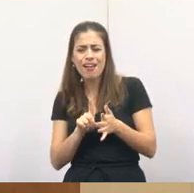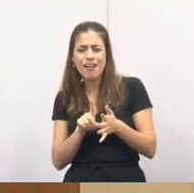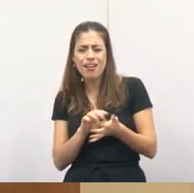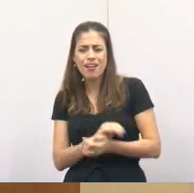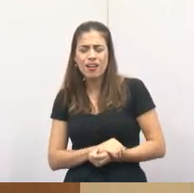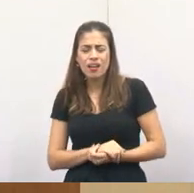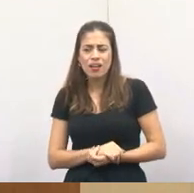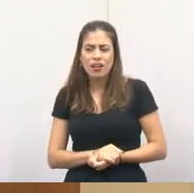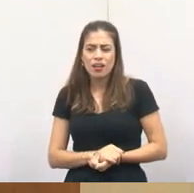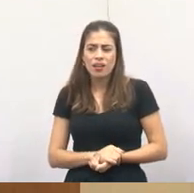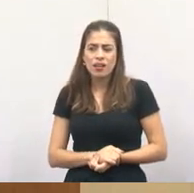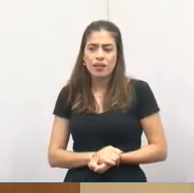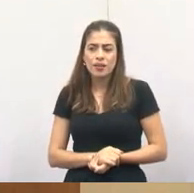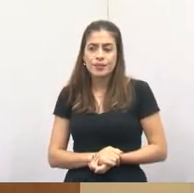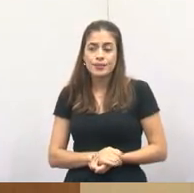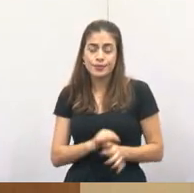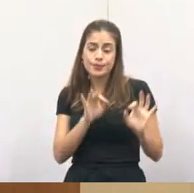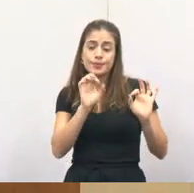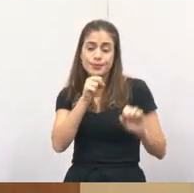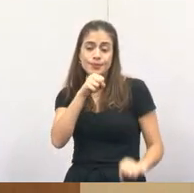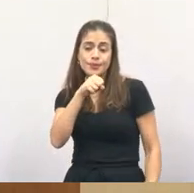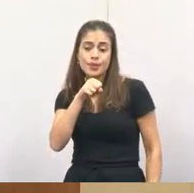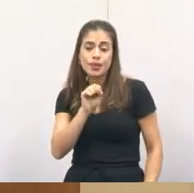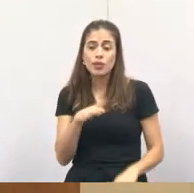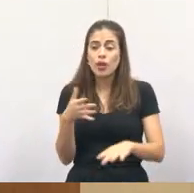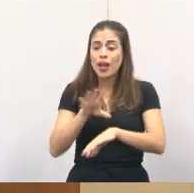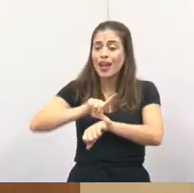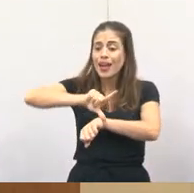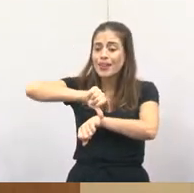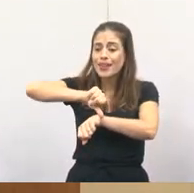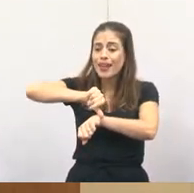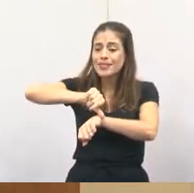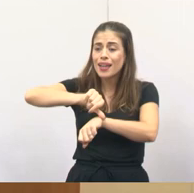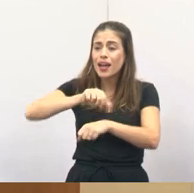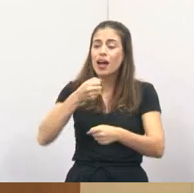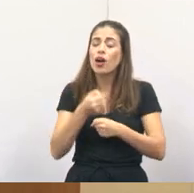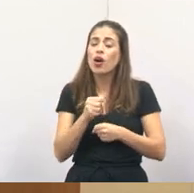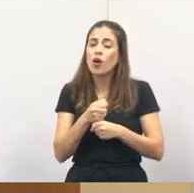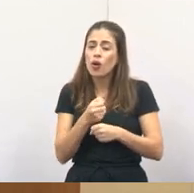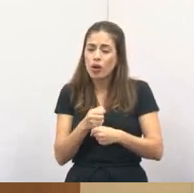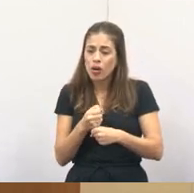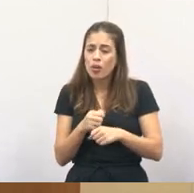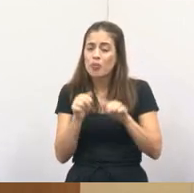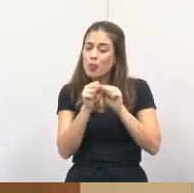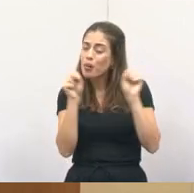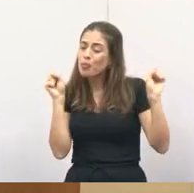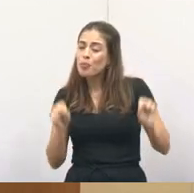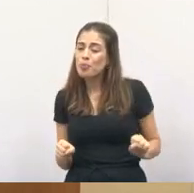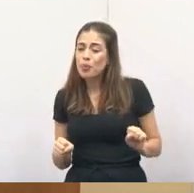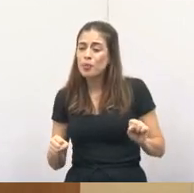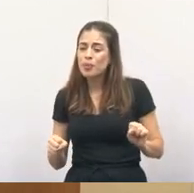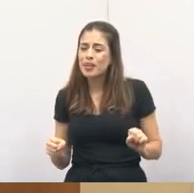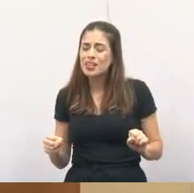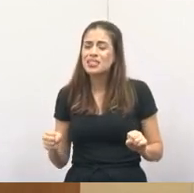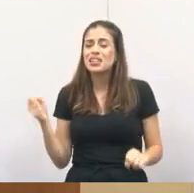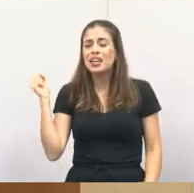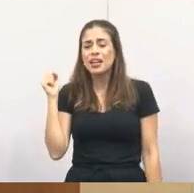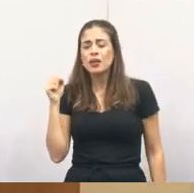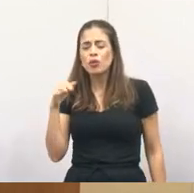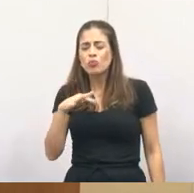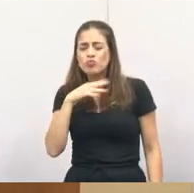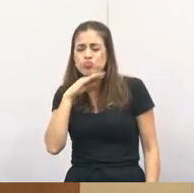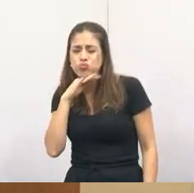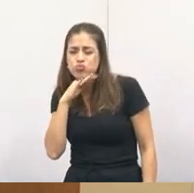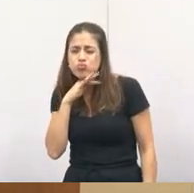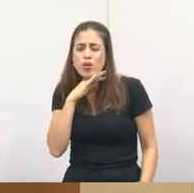que sim e quando atrasa a obra pública você gera transtorno para os motoristas que trafegam por ali para a população que